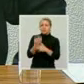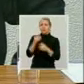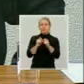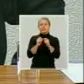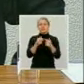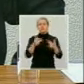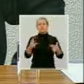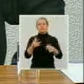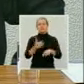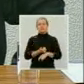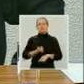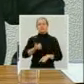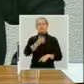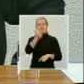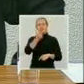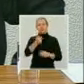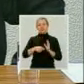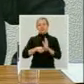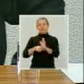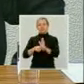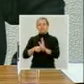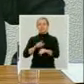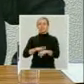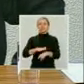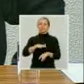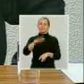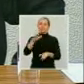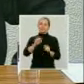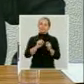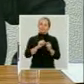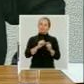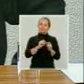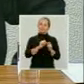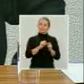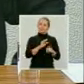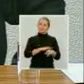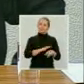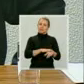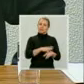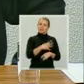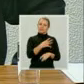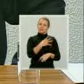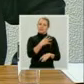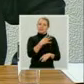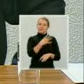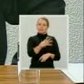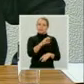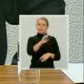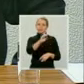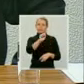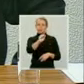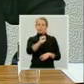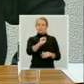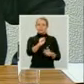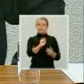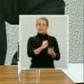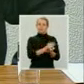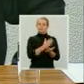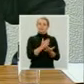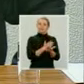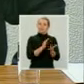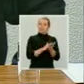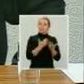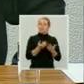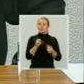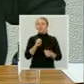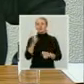dando a mão um ao outro e produzindo esses 448 títulos ou 530 ou